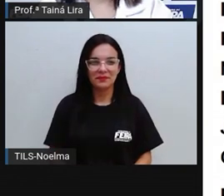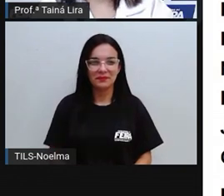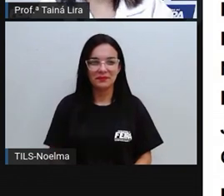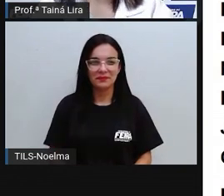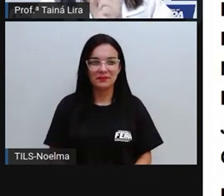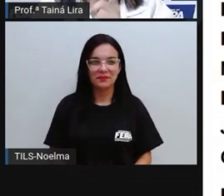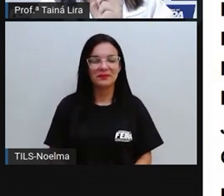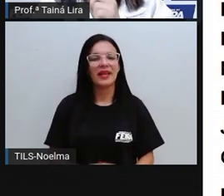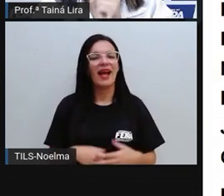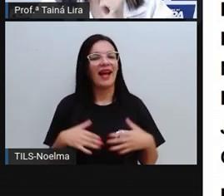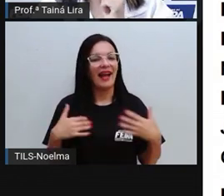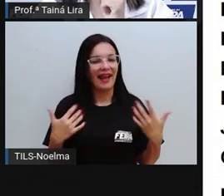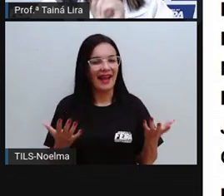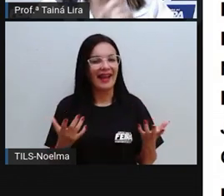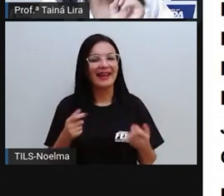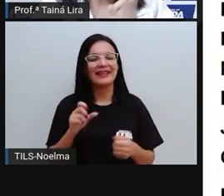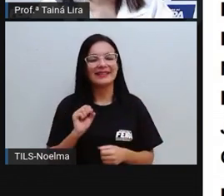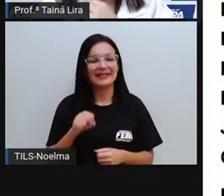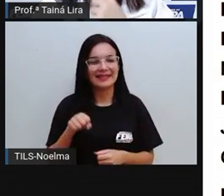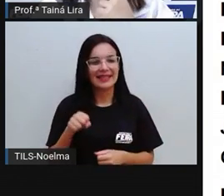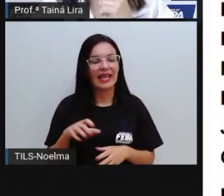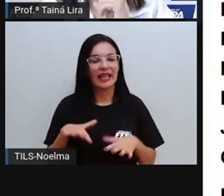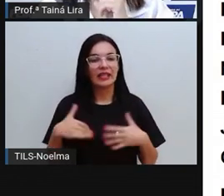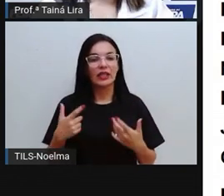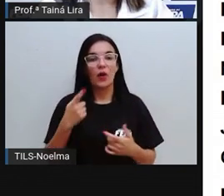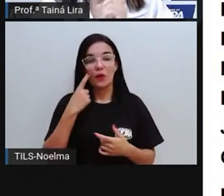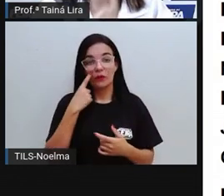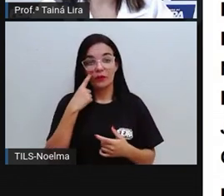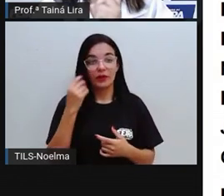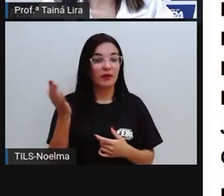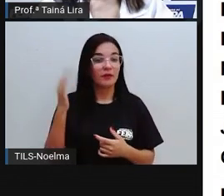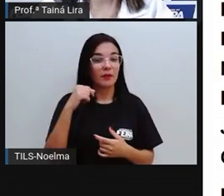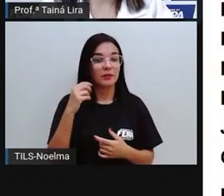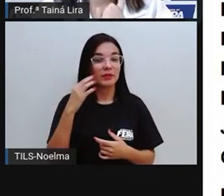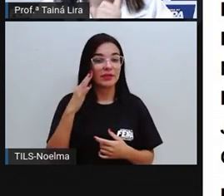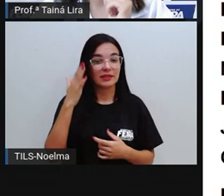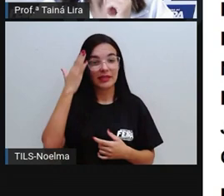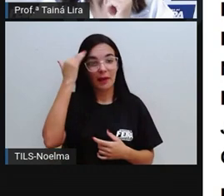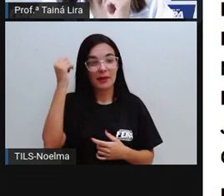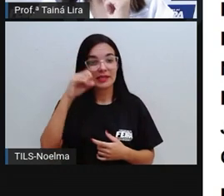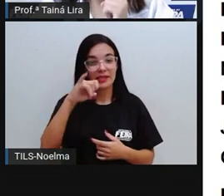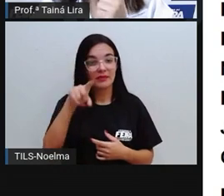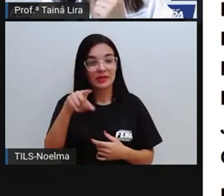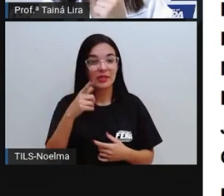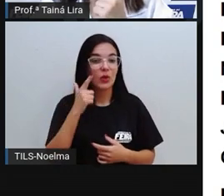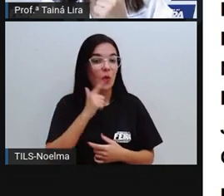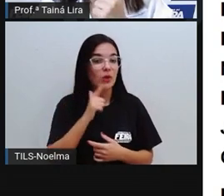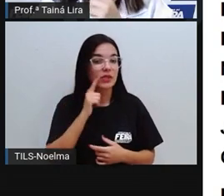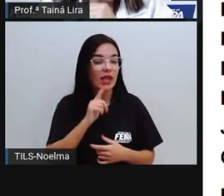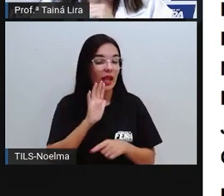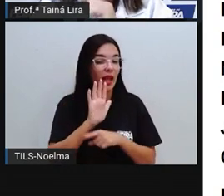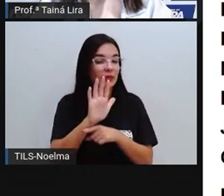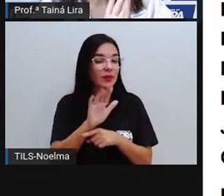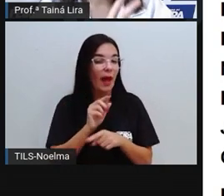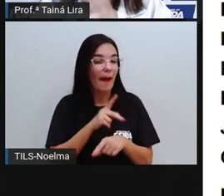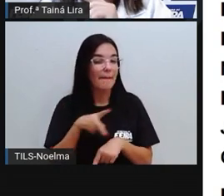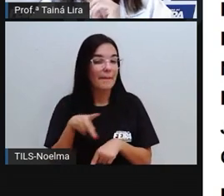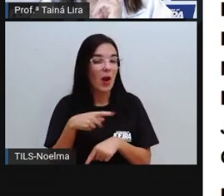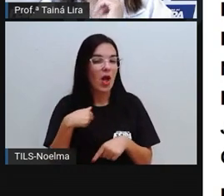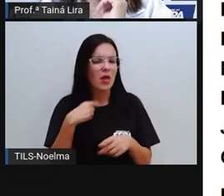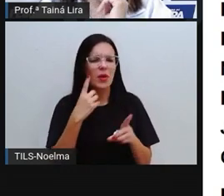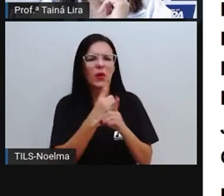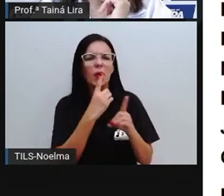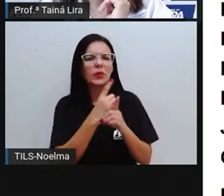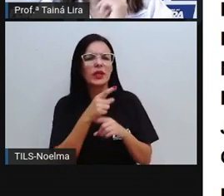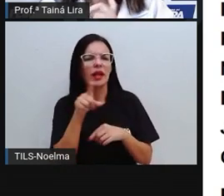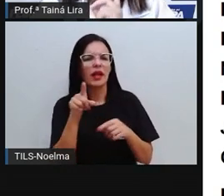Ah, então vamos ver aí. Ó, um monte de gente levantou a mão. Bora ver se vocês conseguem ajudar a Pro. Eu encontrei esse